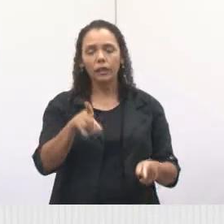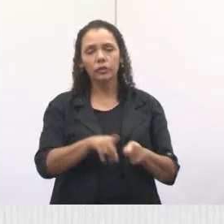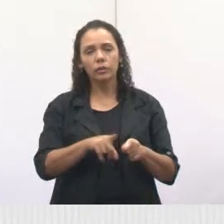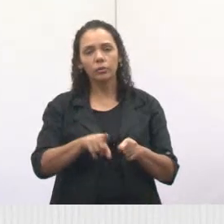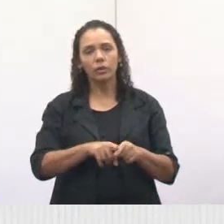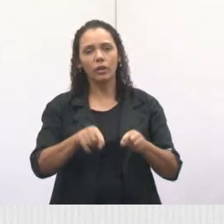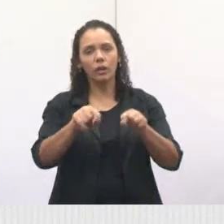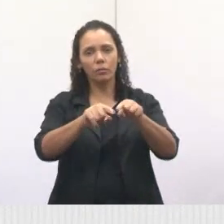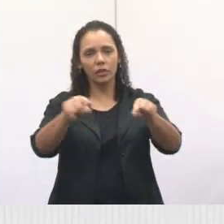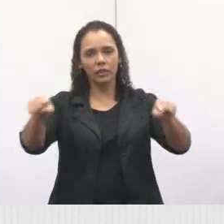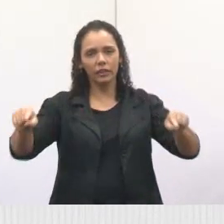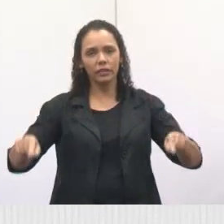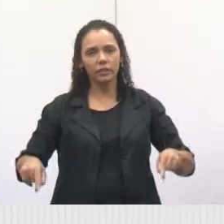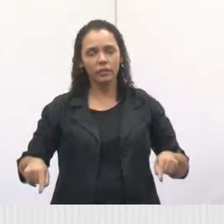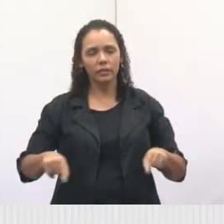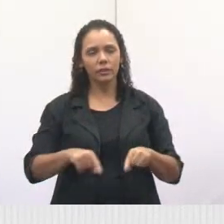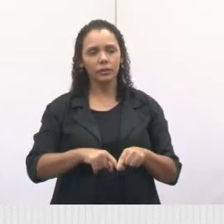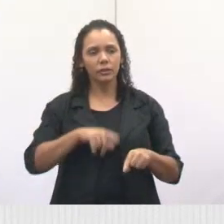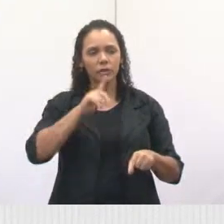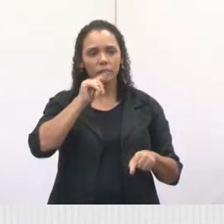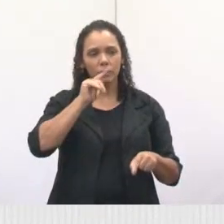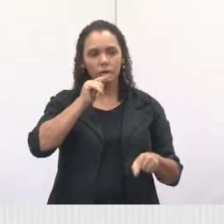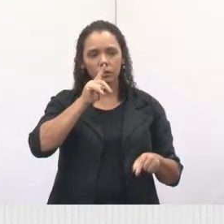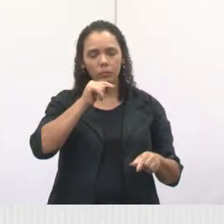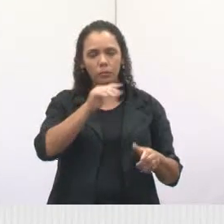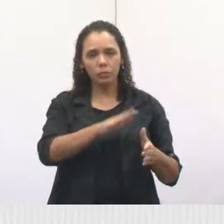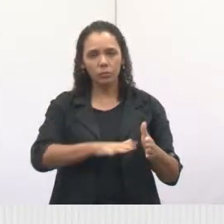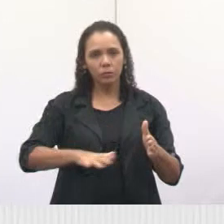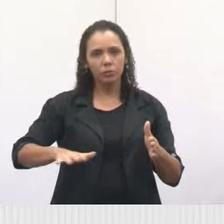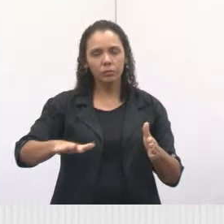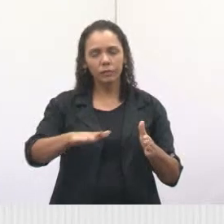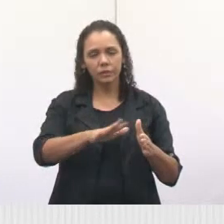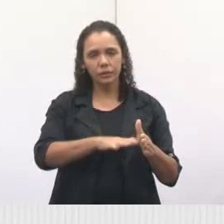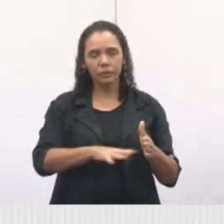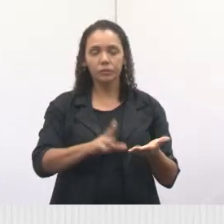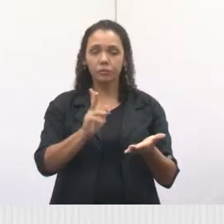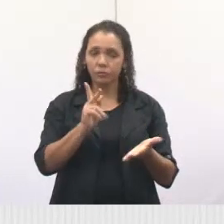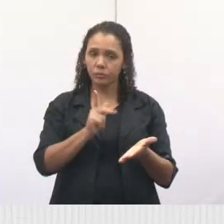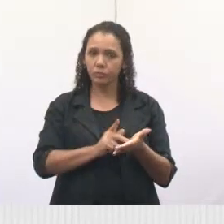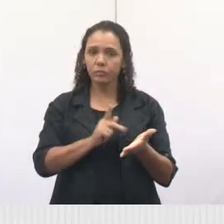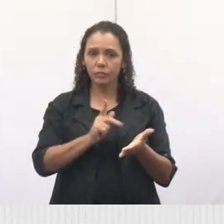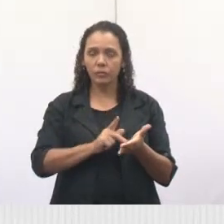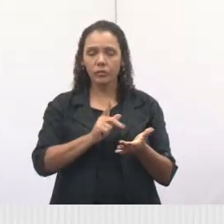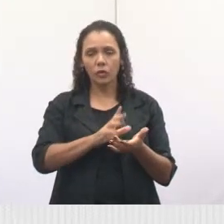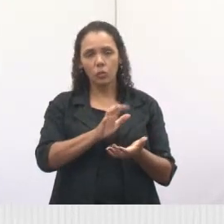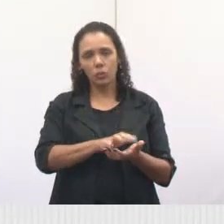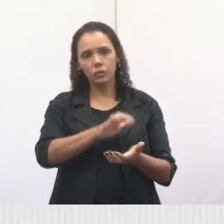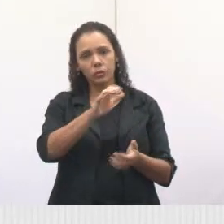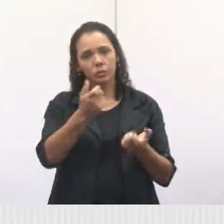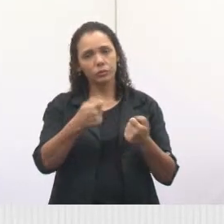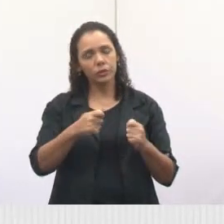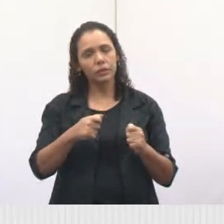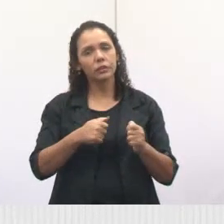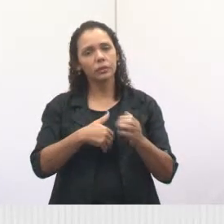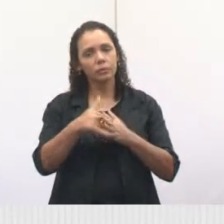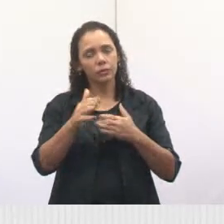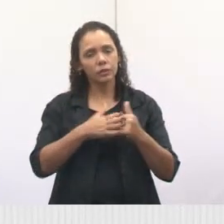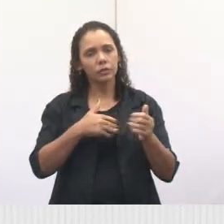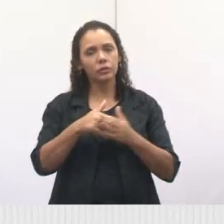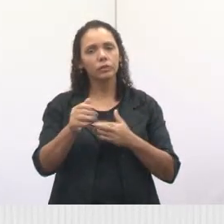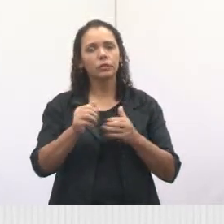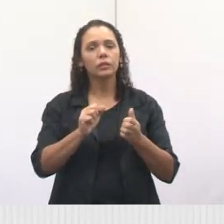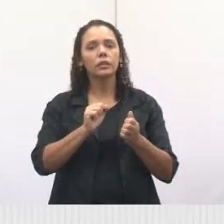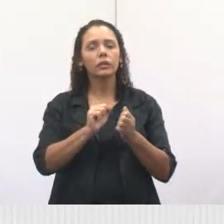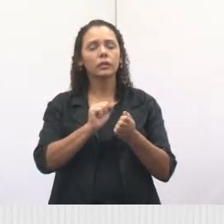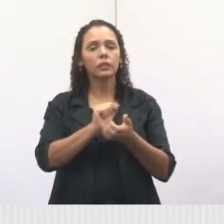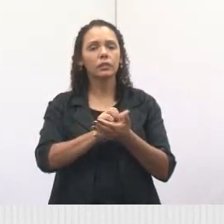Vida, para a prática de exercício e jogos aquáticos. É verdade, né? O idoso precisa praticar atividade. E a